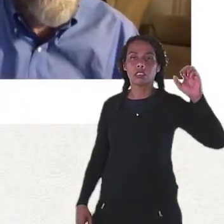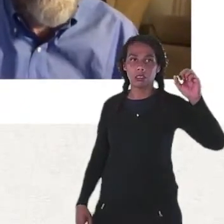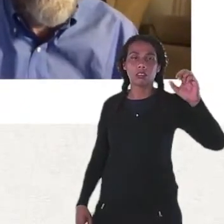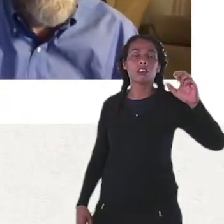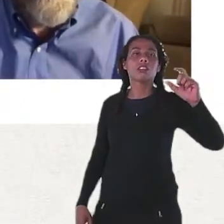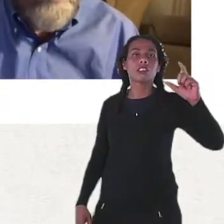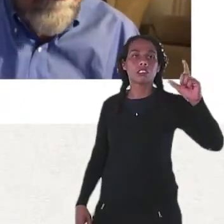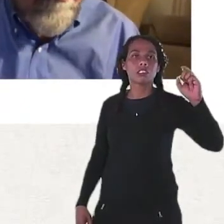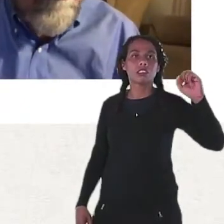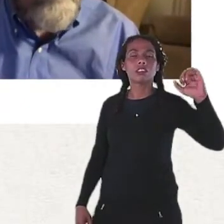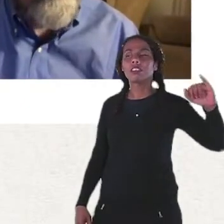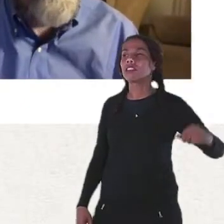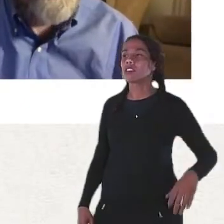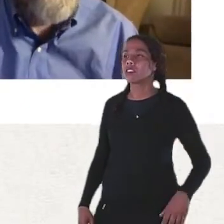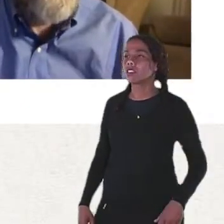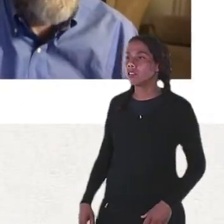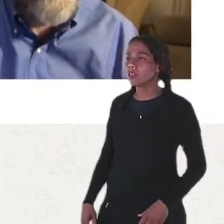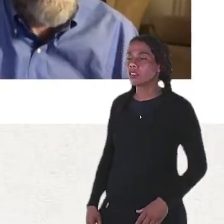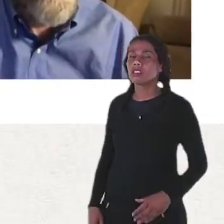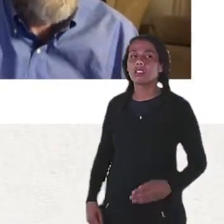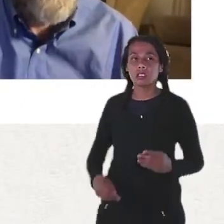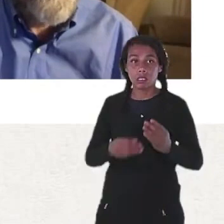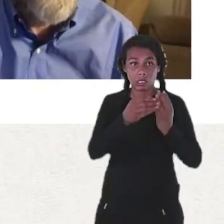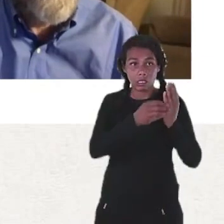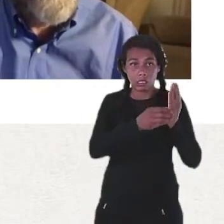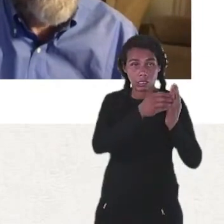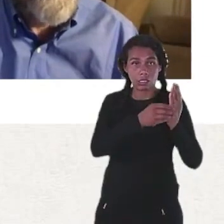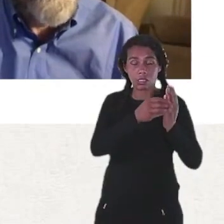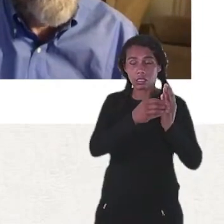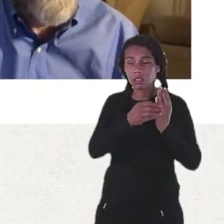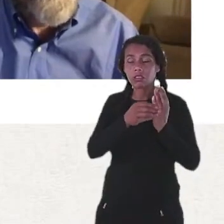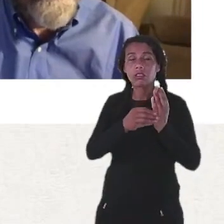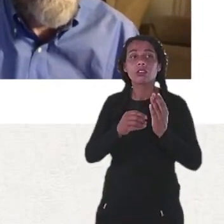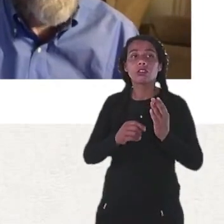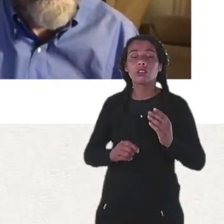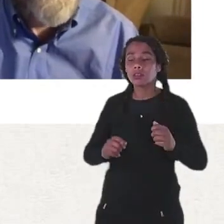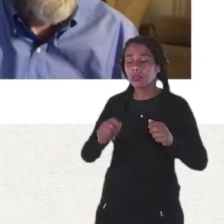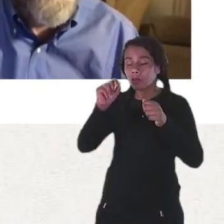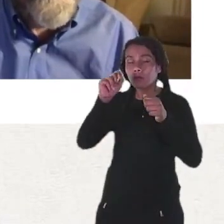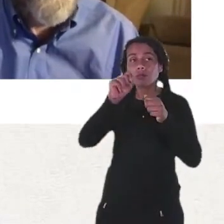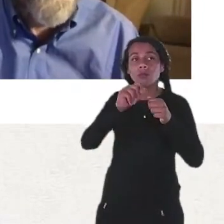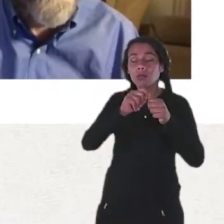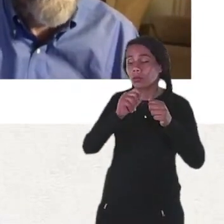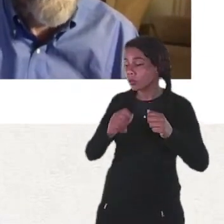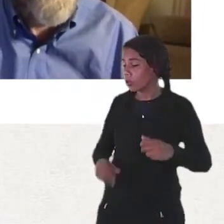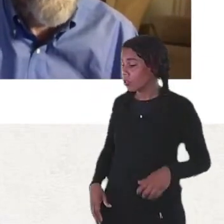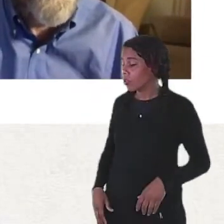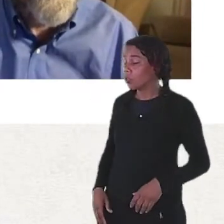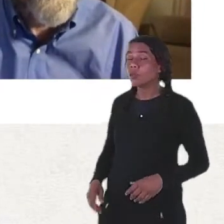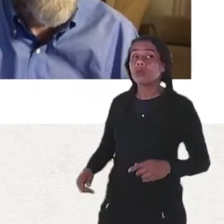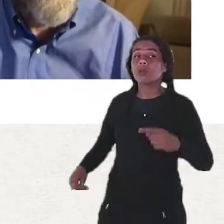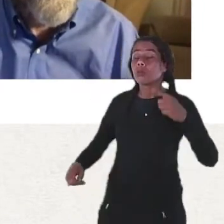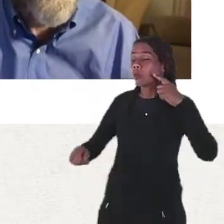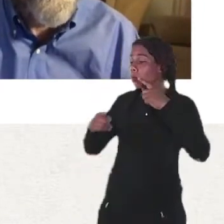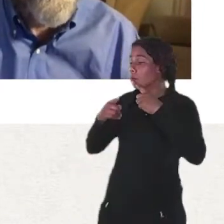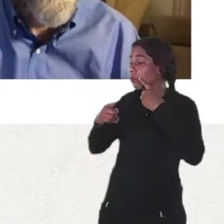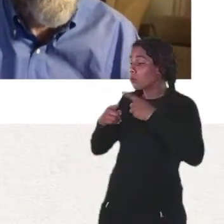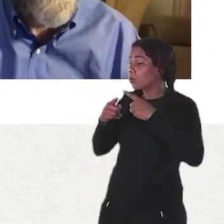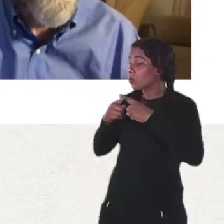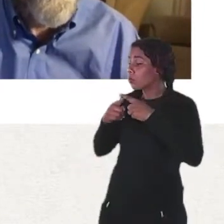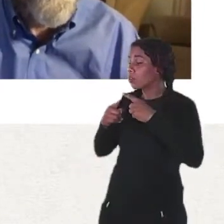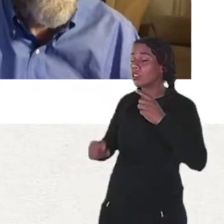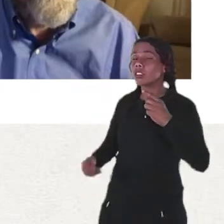inteligente, o verdadeiro criador de tudo. A minha pergunta é provocativa. Por que você inventou o verdadeiro criador de tudo,